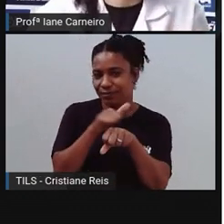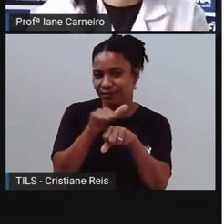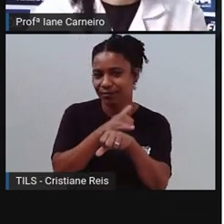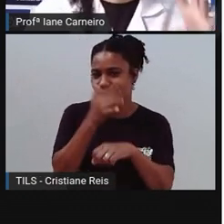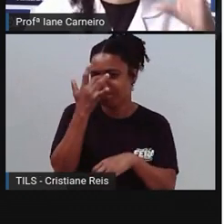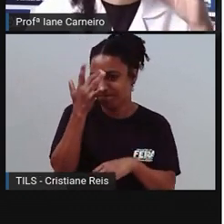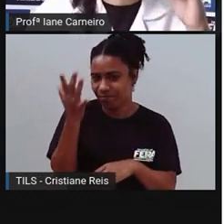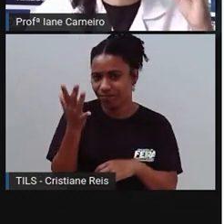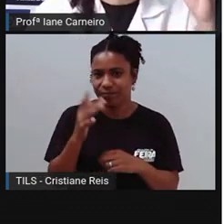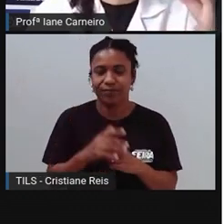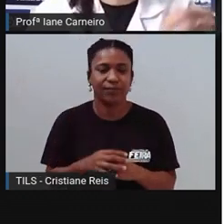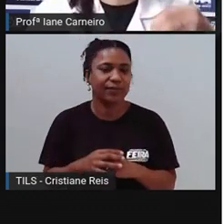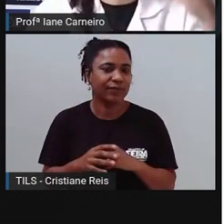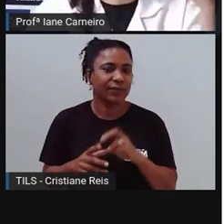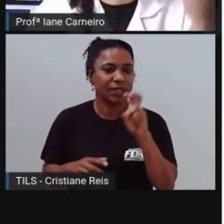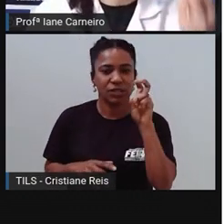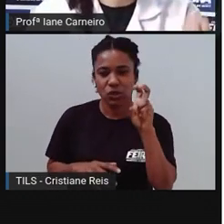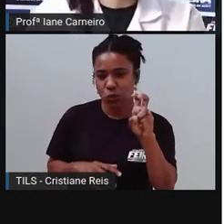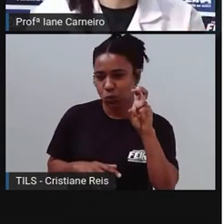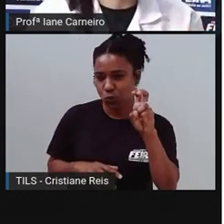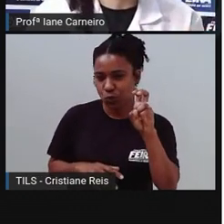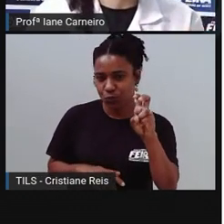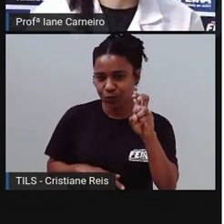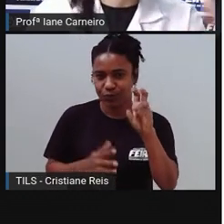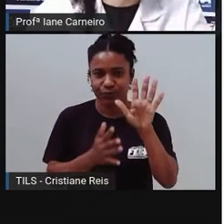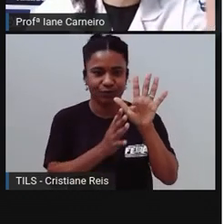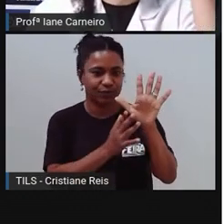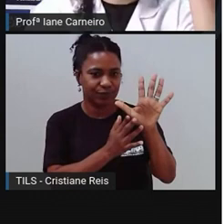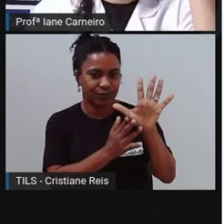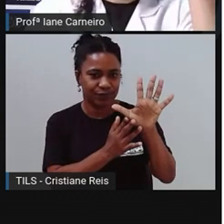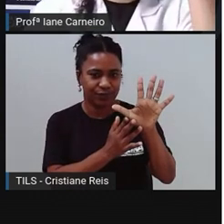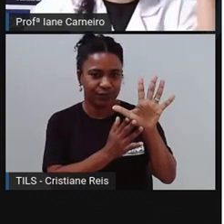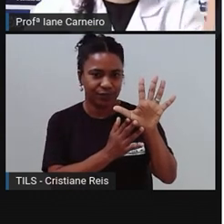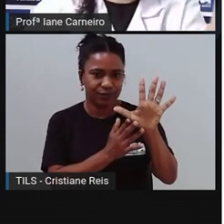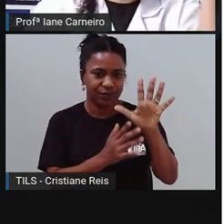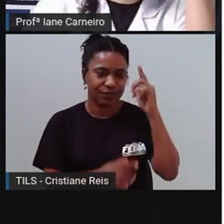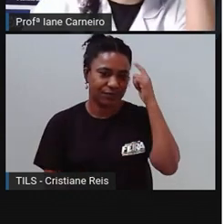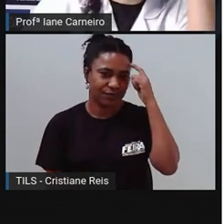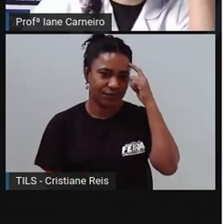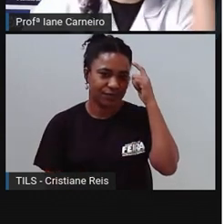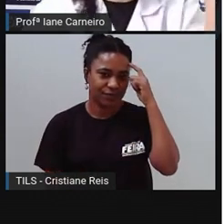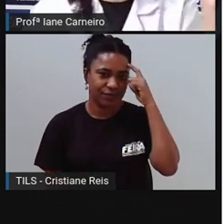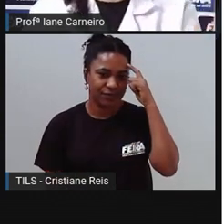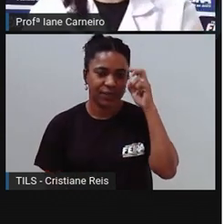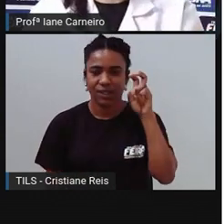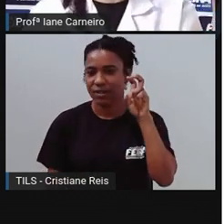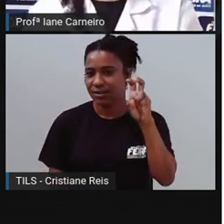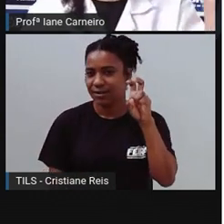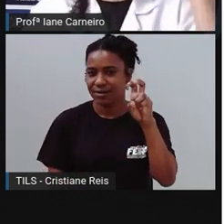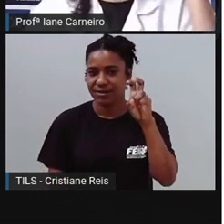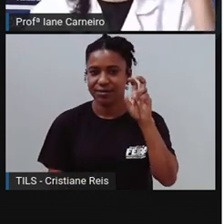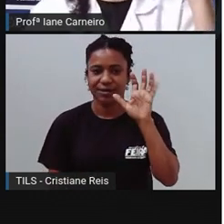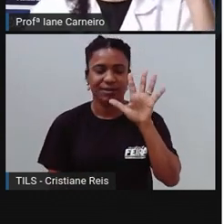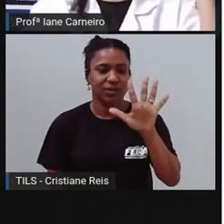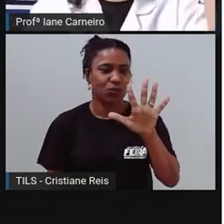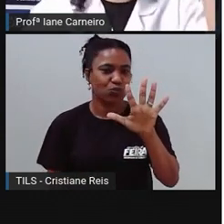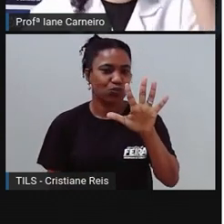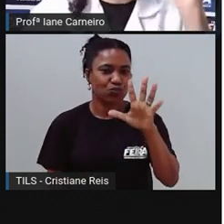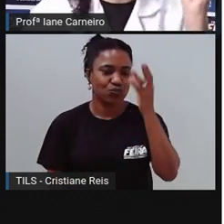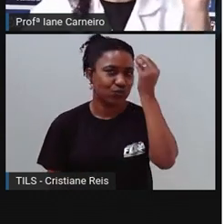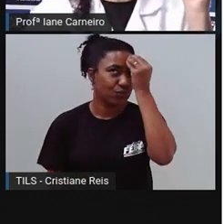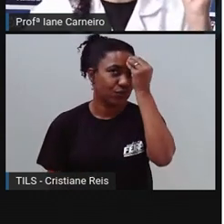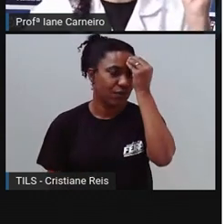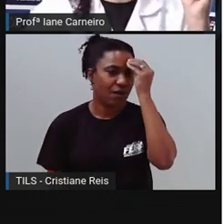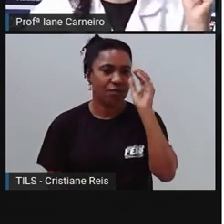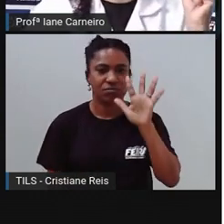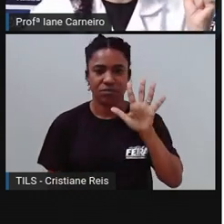dela. Se eu sei que aqui tem 5 bolinhas, eu, ó, armazeno aqui na minha mente as 5 bolinhas. Eu já sei